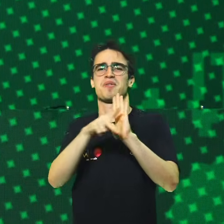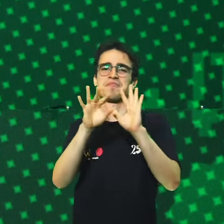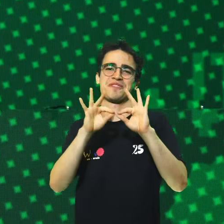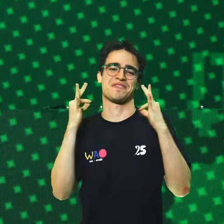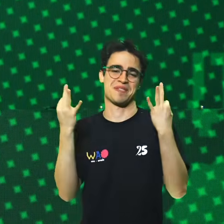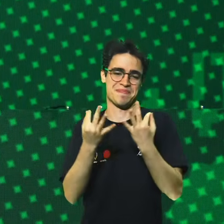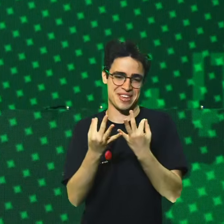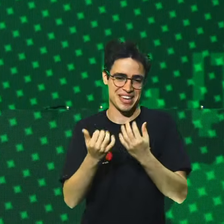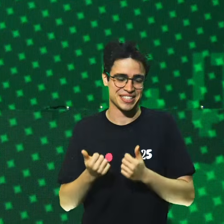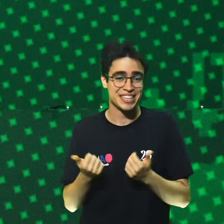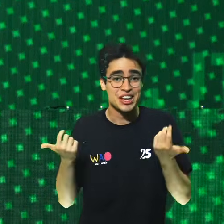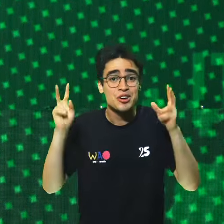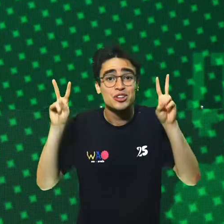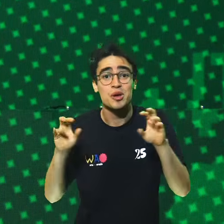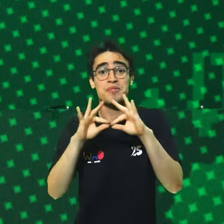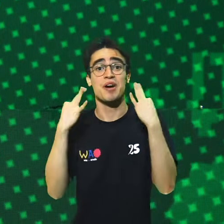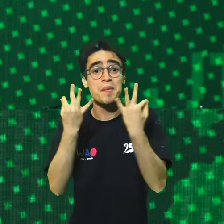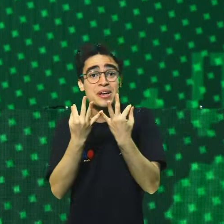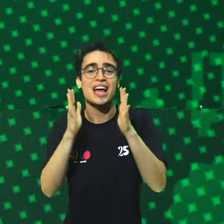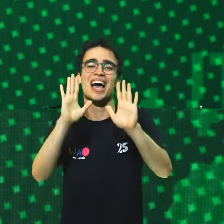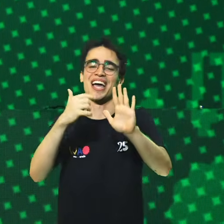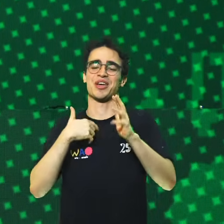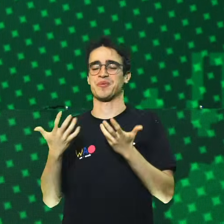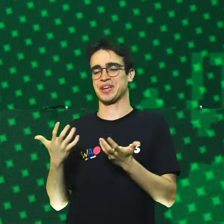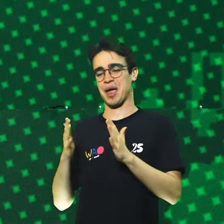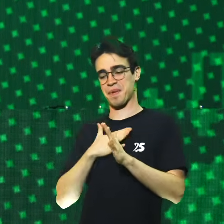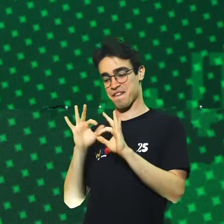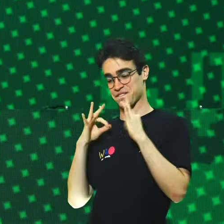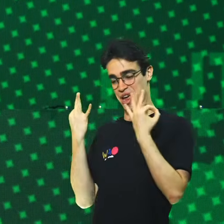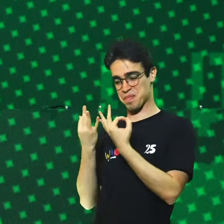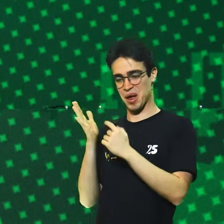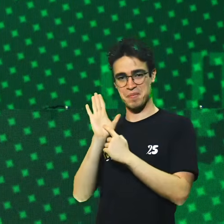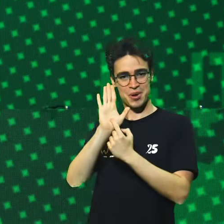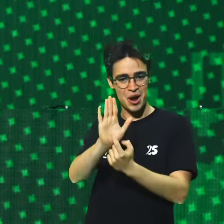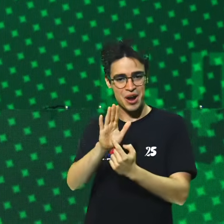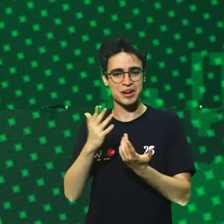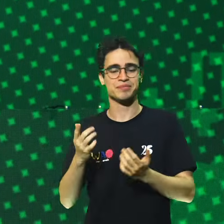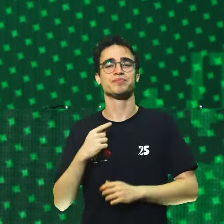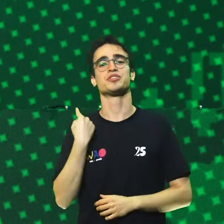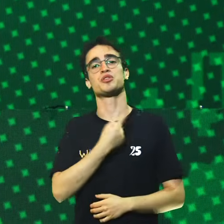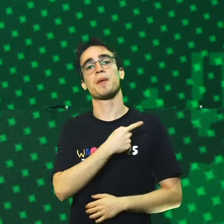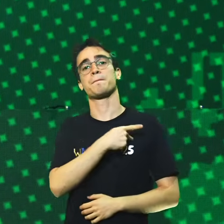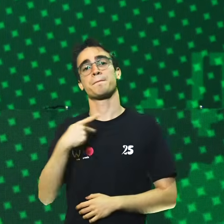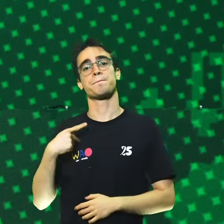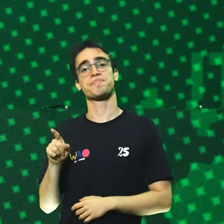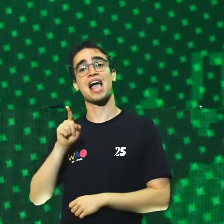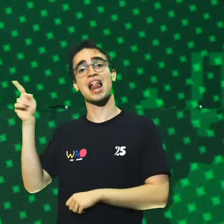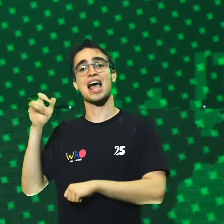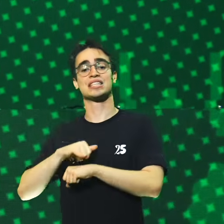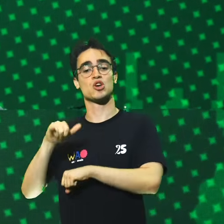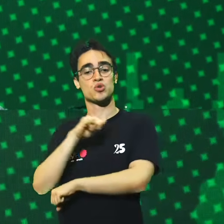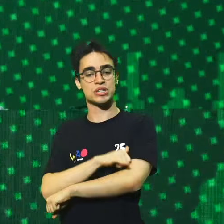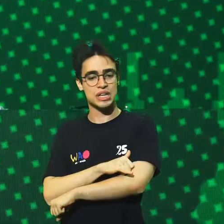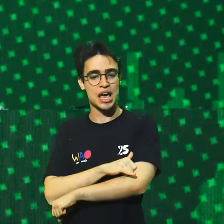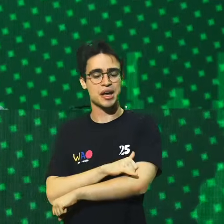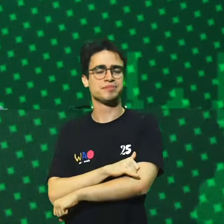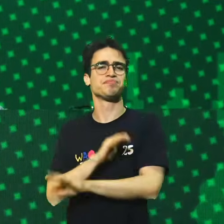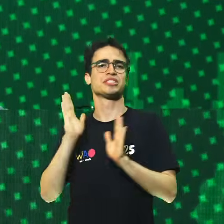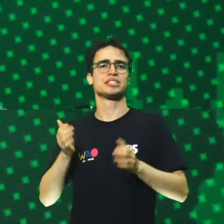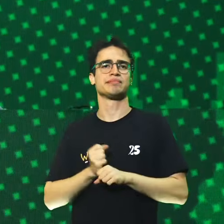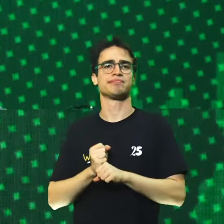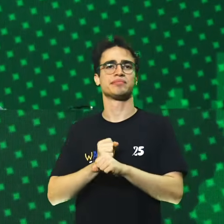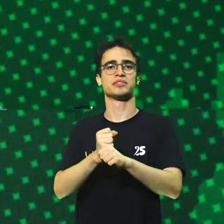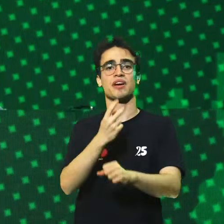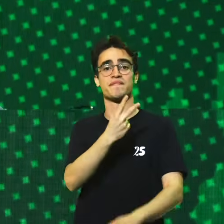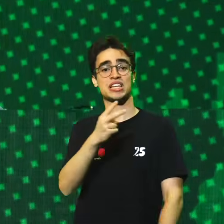E por falar em família, eu quero apresentar a minha família. Nós estamos pastoreando ali em São José dos Pinhais já há